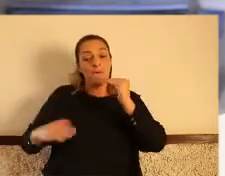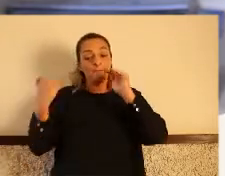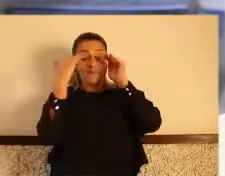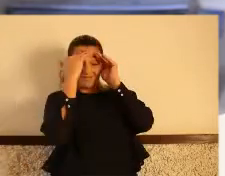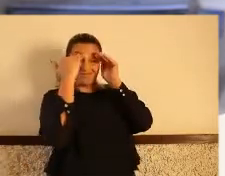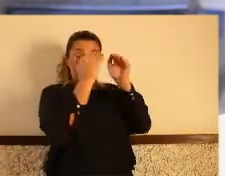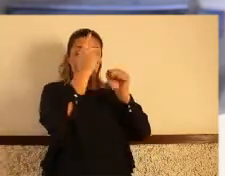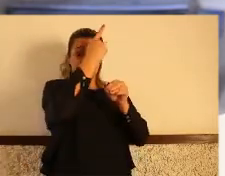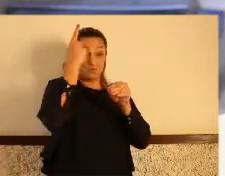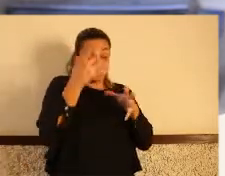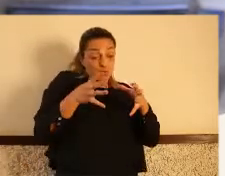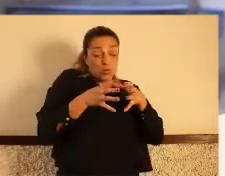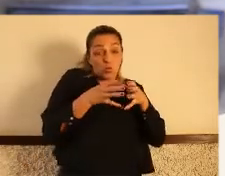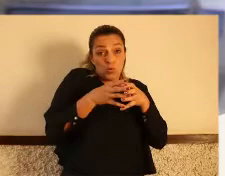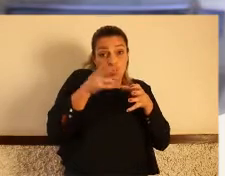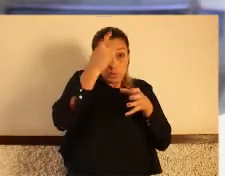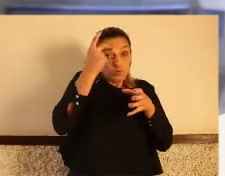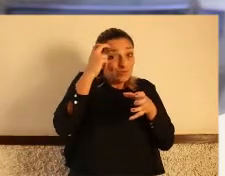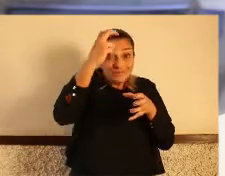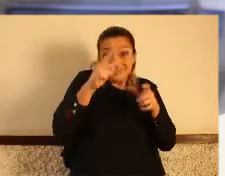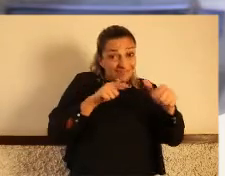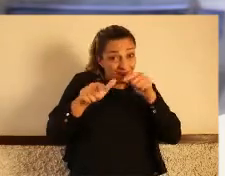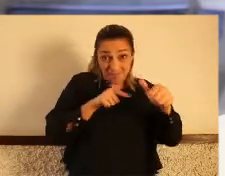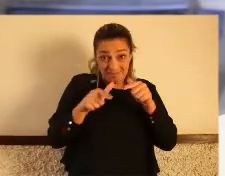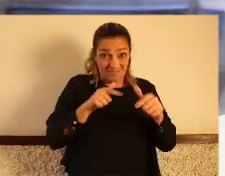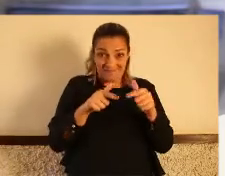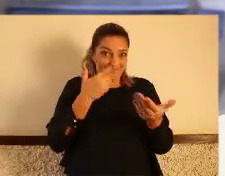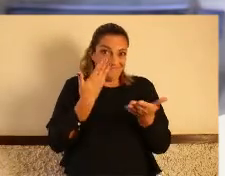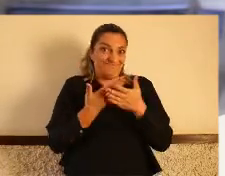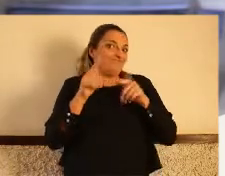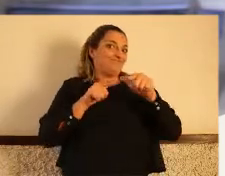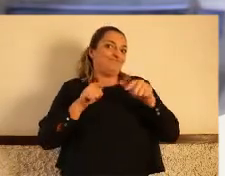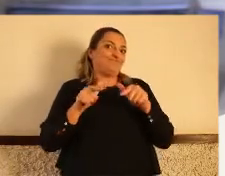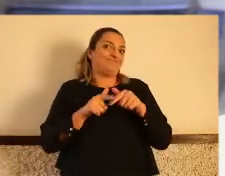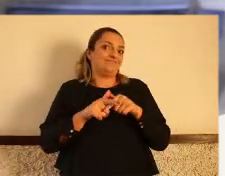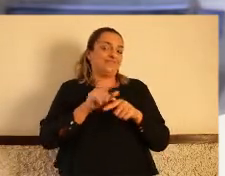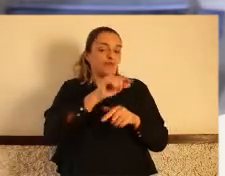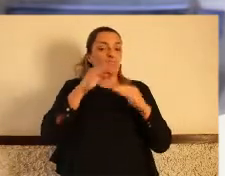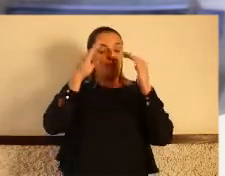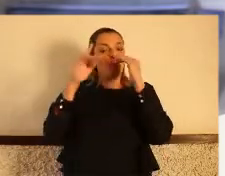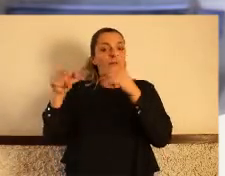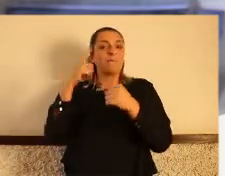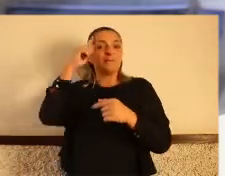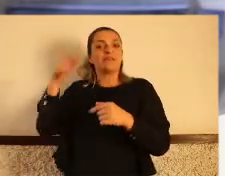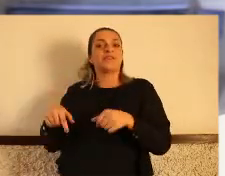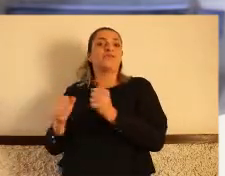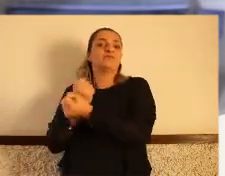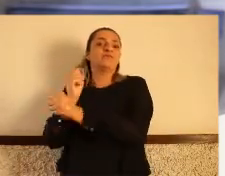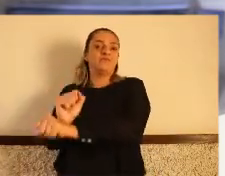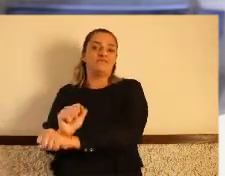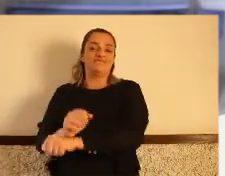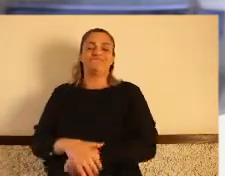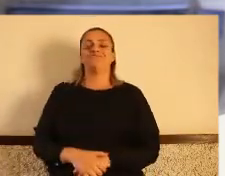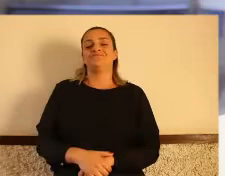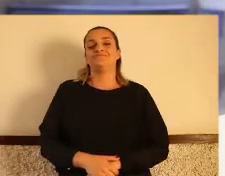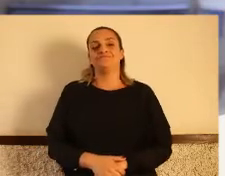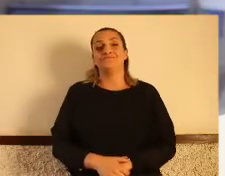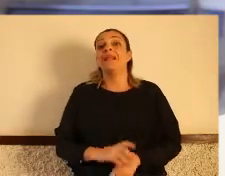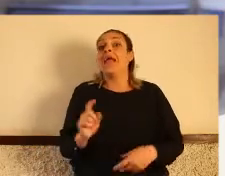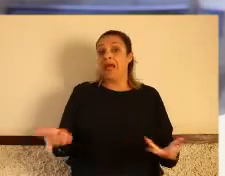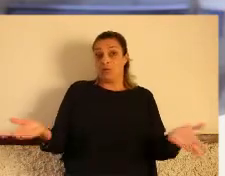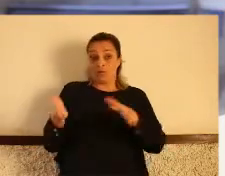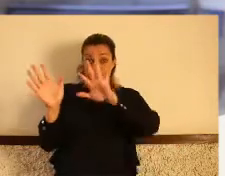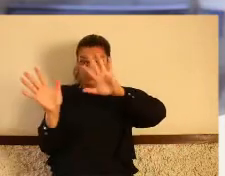para exercerem funções que não estavam ligadas ao trabalho braçal. Segunda característica: quem são